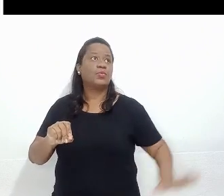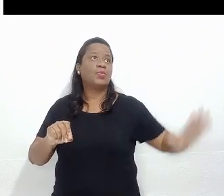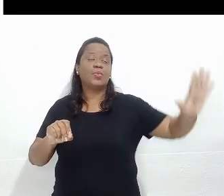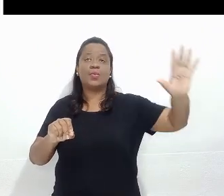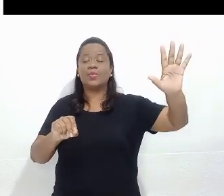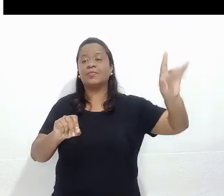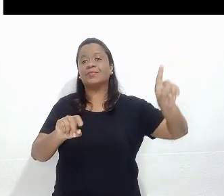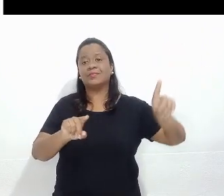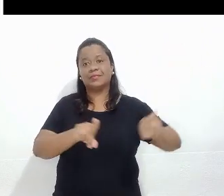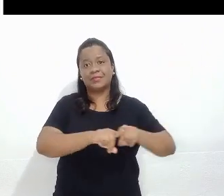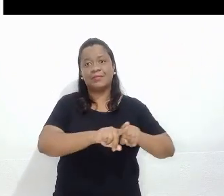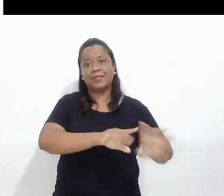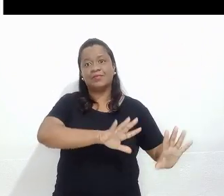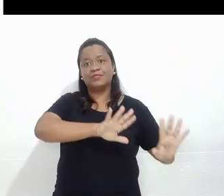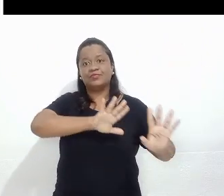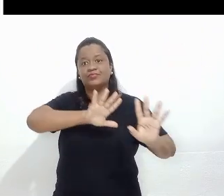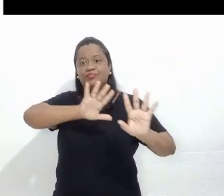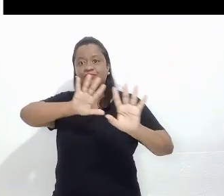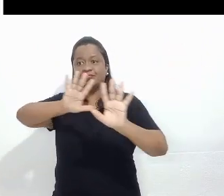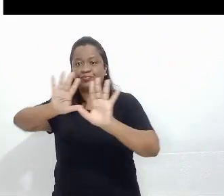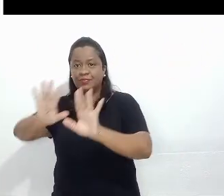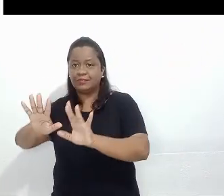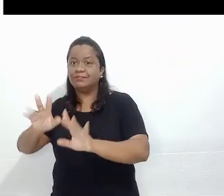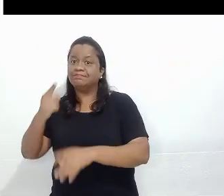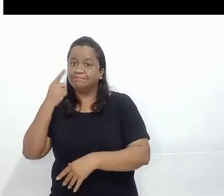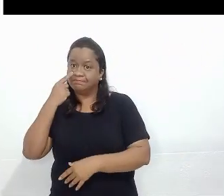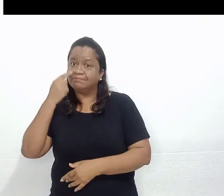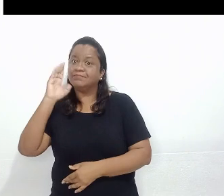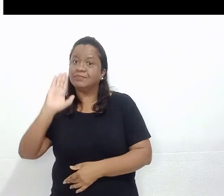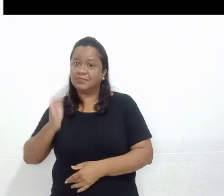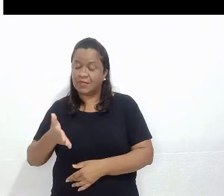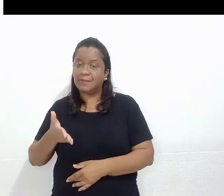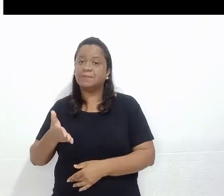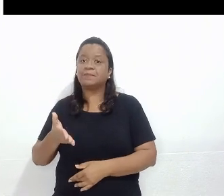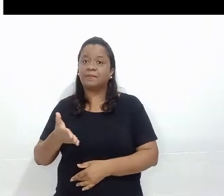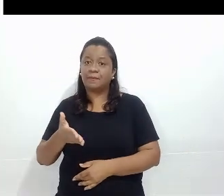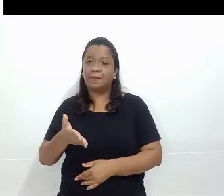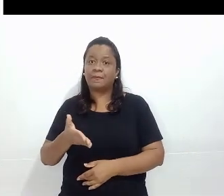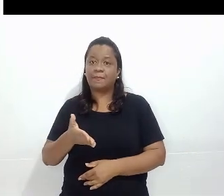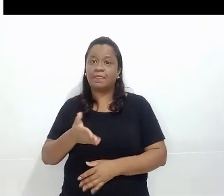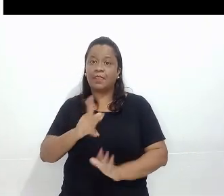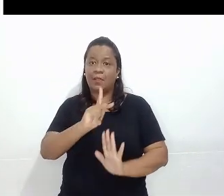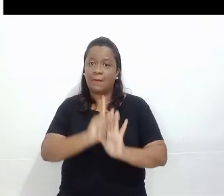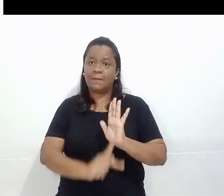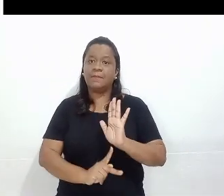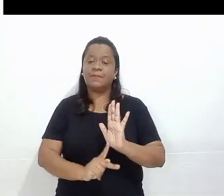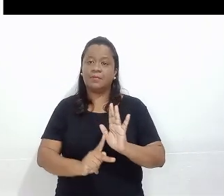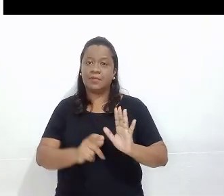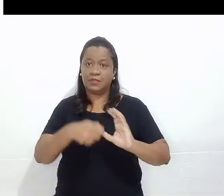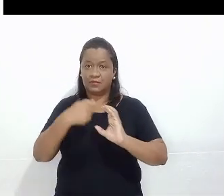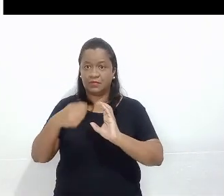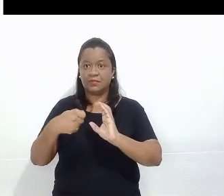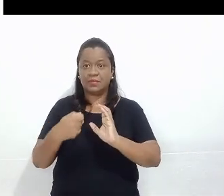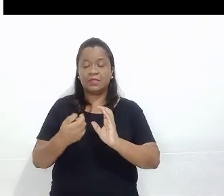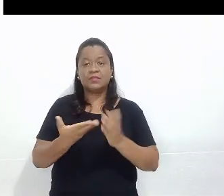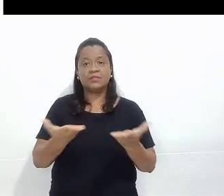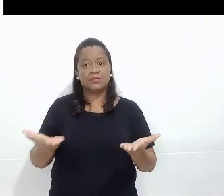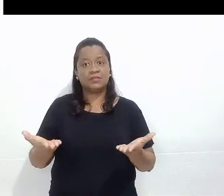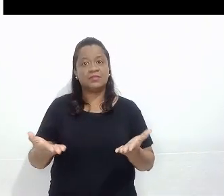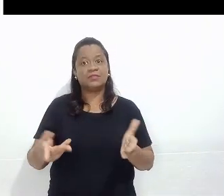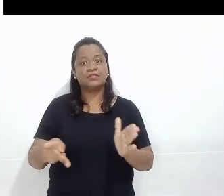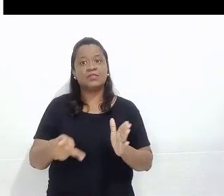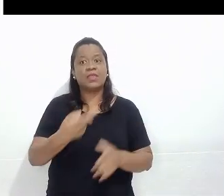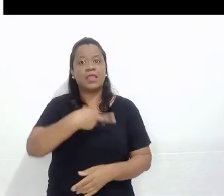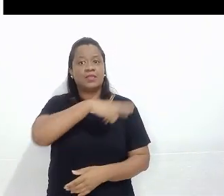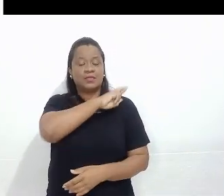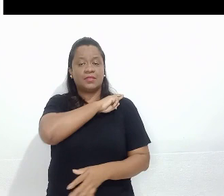que são com a câmera naquela posição. A gente viu isso já. Isso é o nosso plano de filmagem. Então, isso é atribuição do diretor